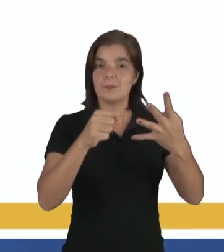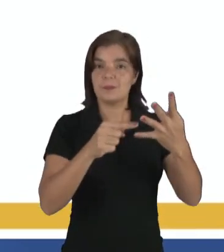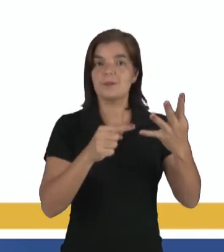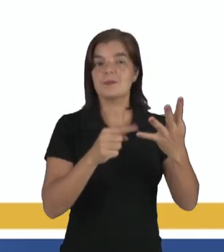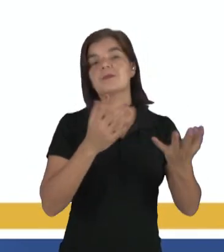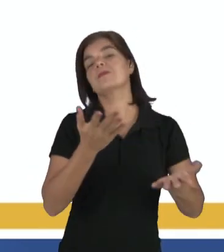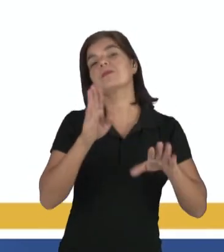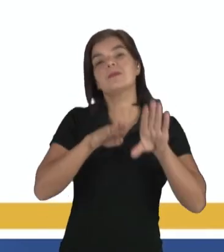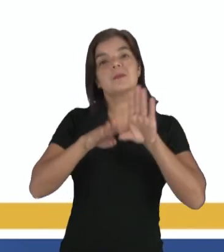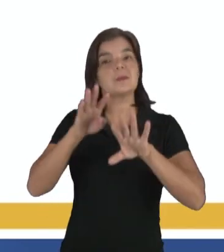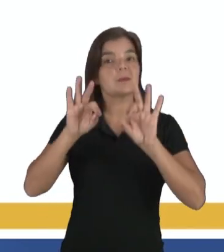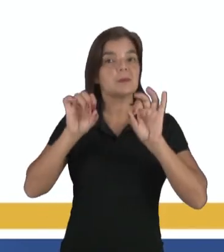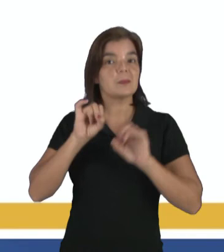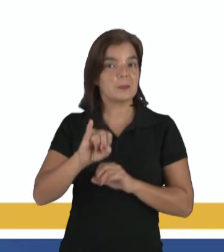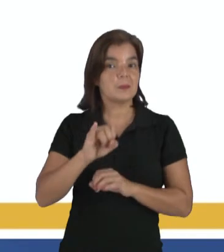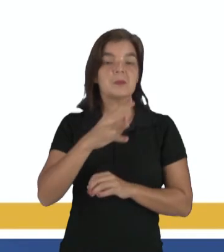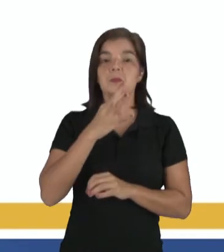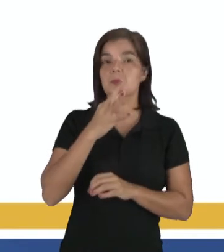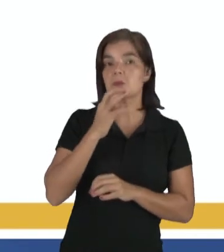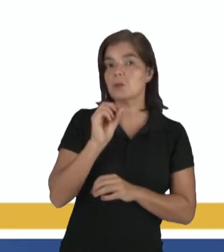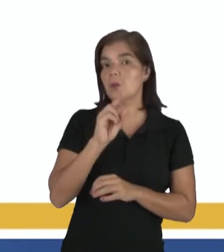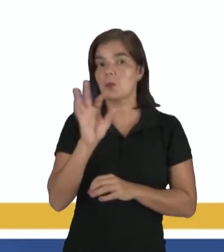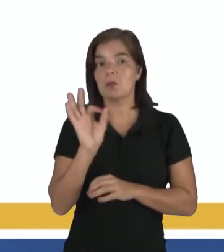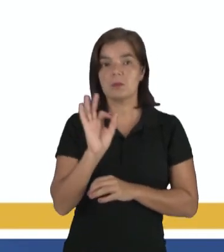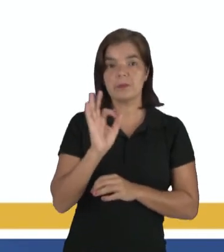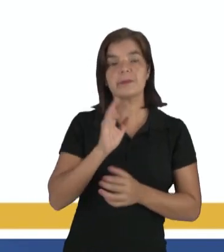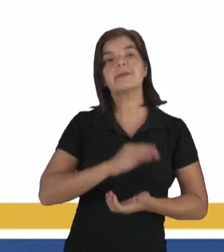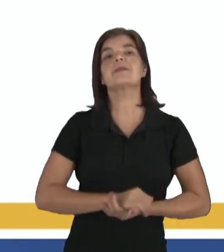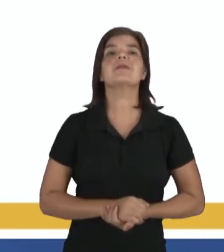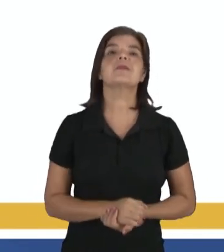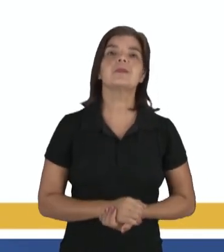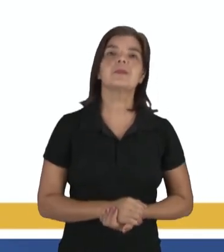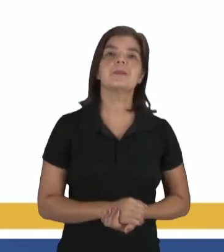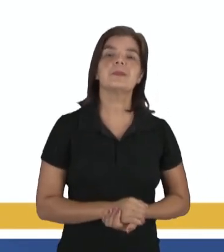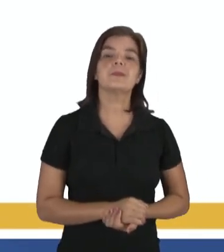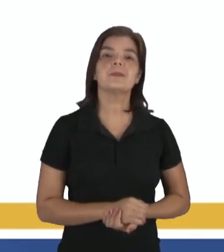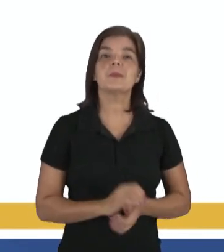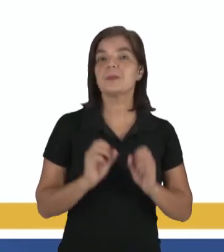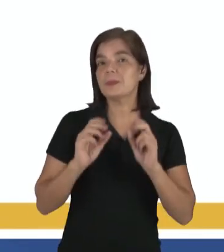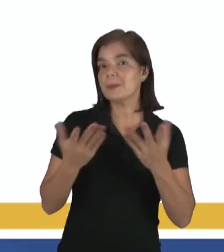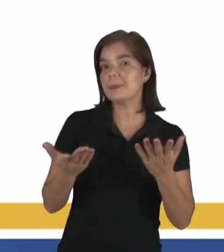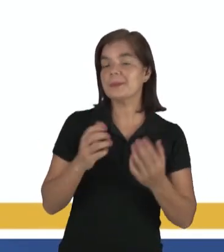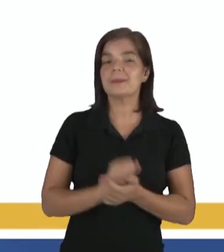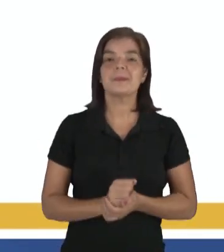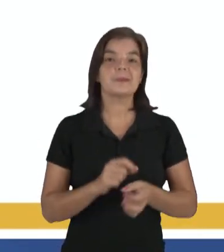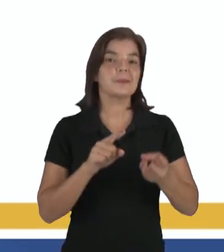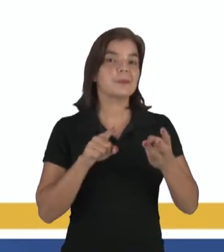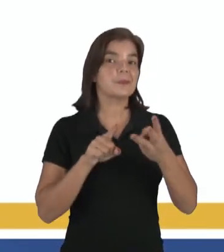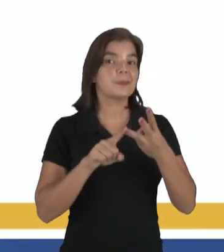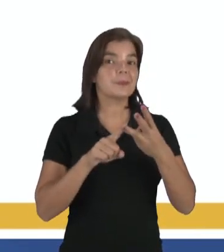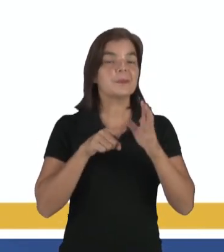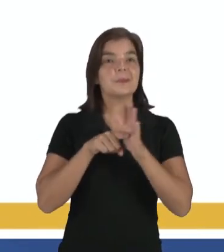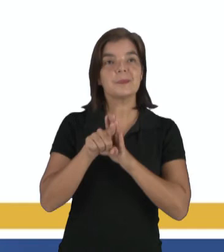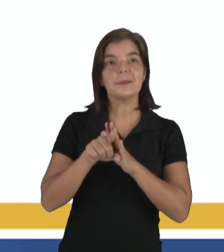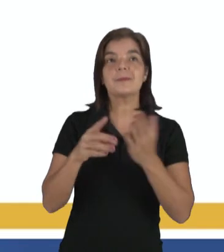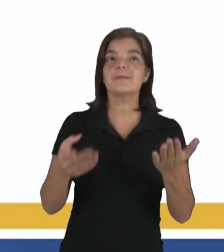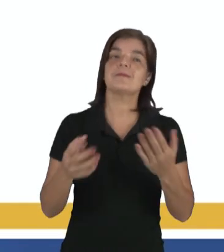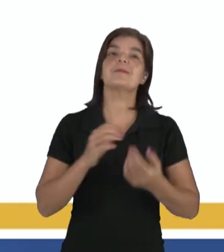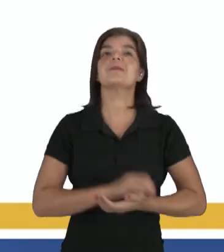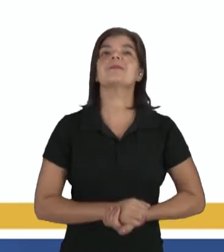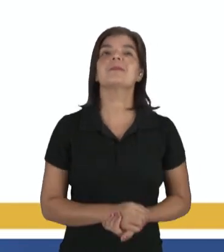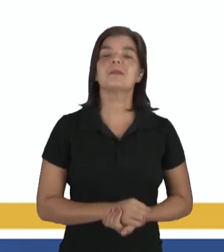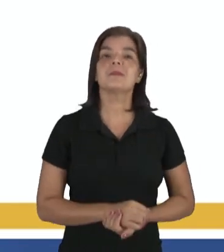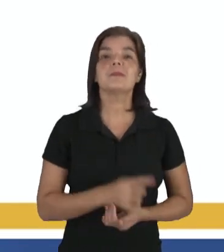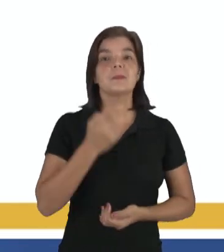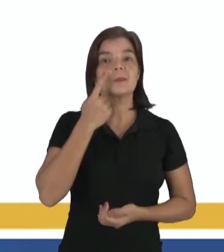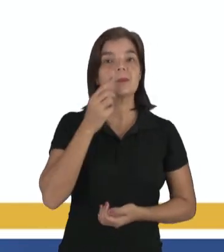quatro avós tá Independente se você conhecer ou não Oi OK quer estão três a questão